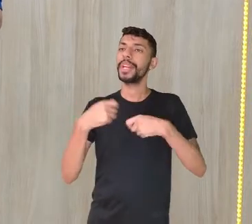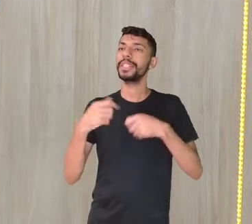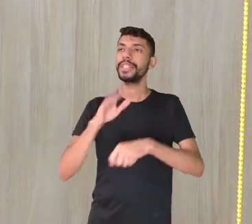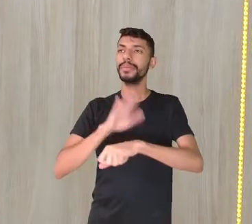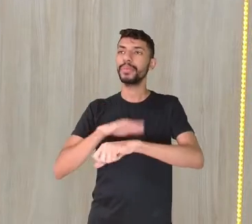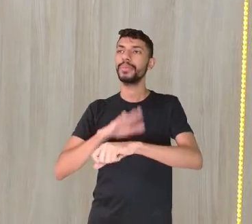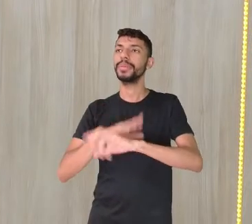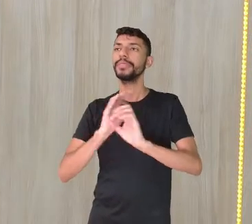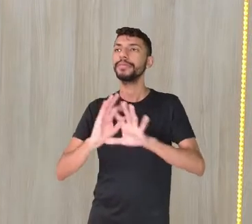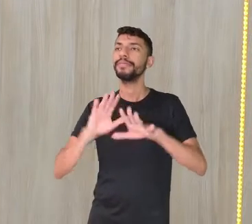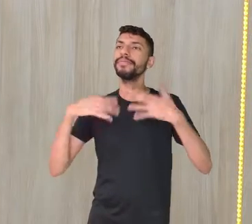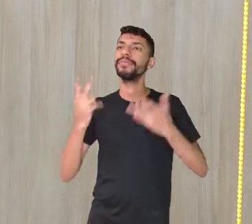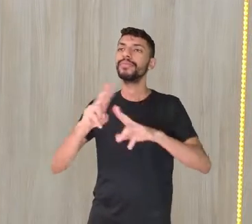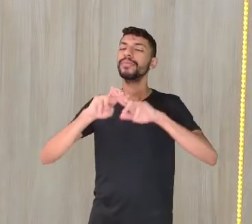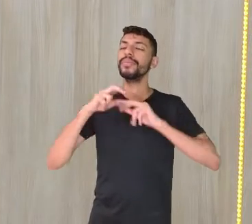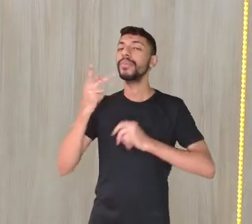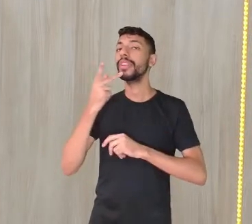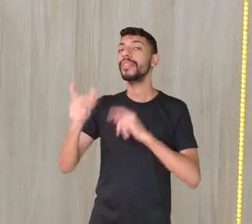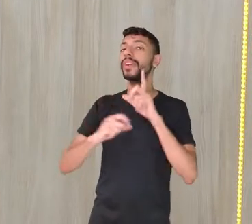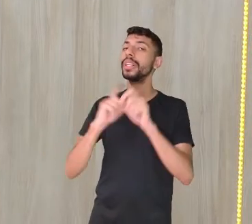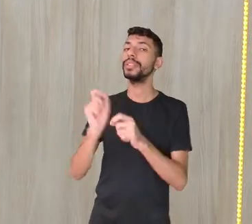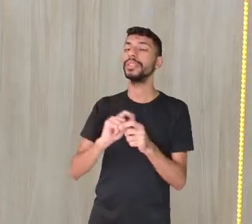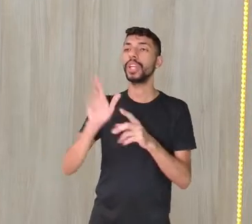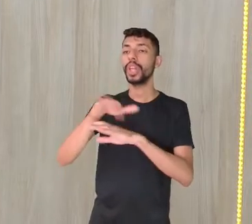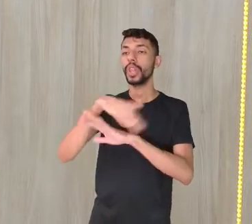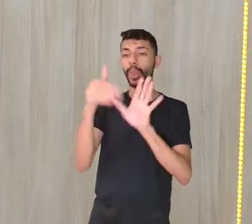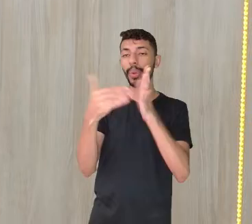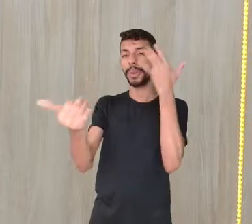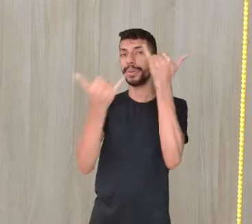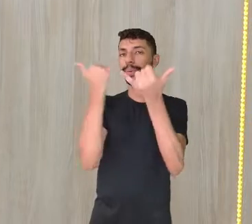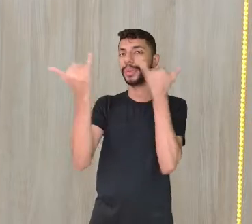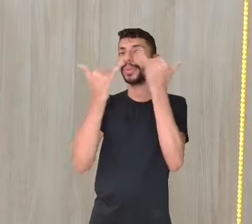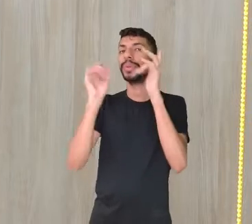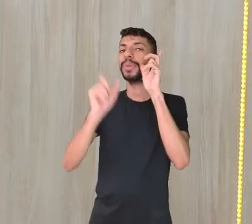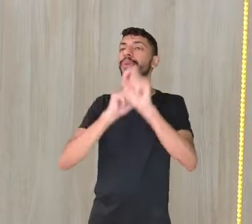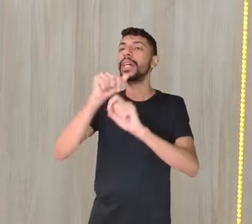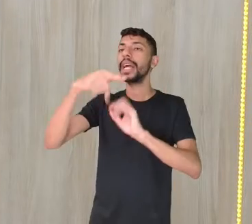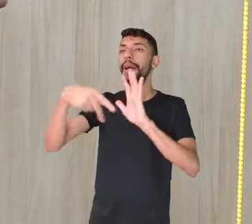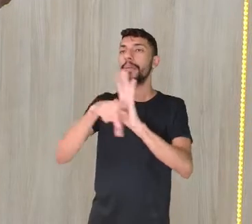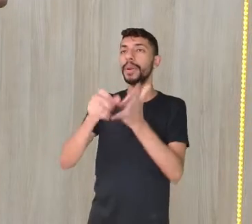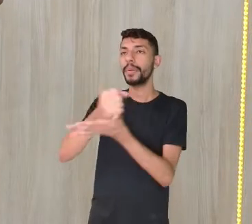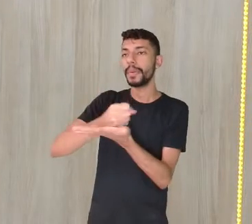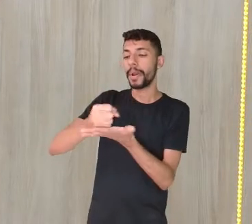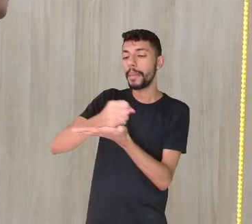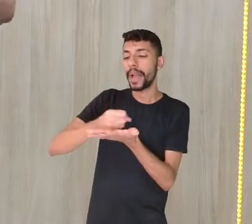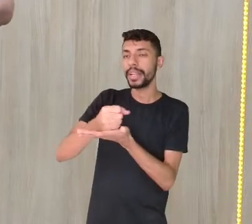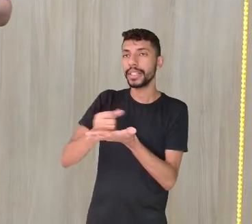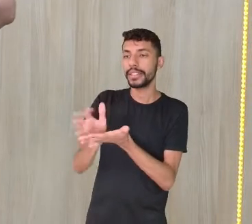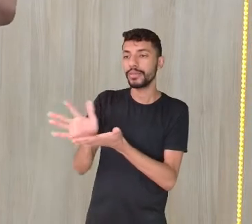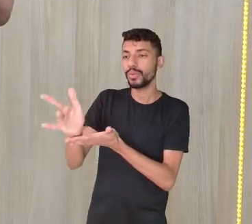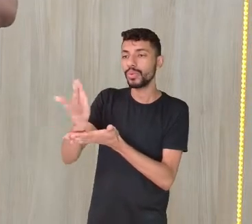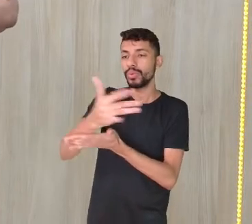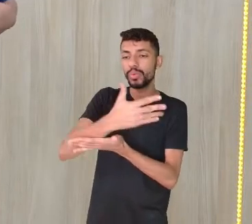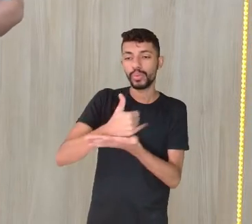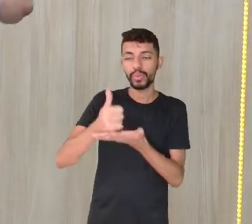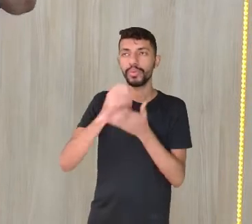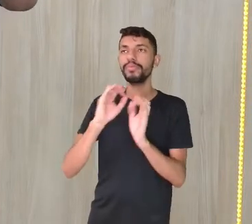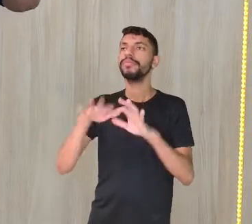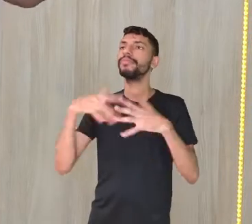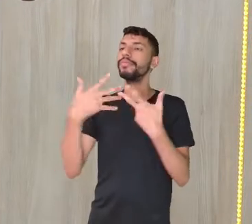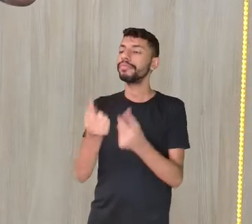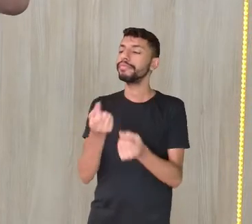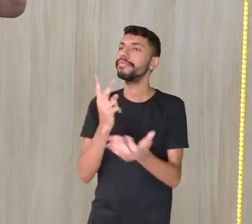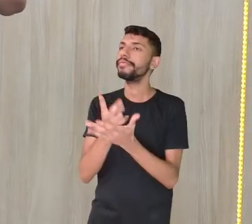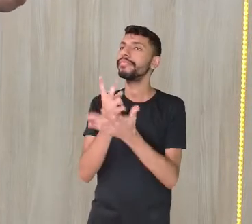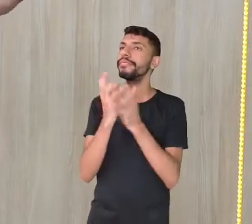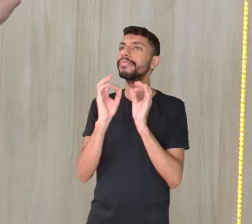momento. Por isso que ele diz que todas essas informações, né, elas são a base para o que eles coletarem. Então, vamos